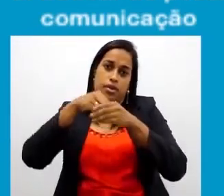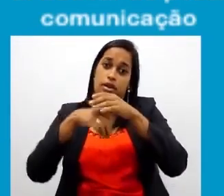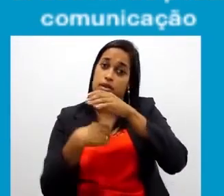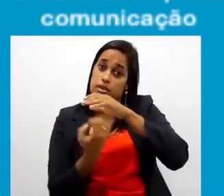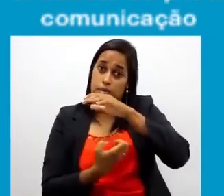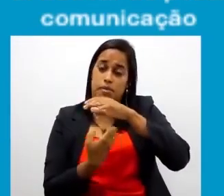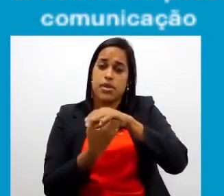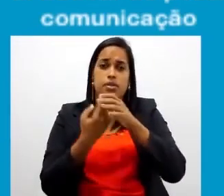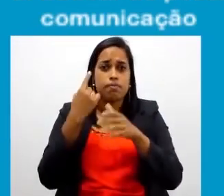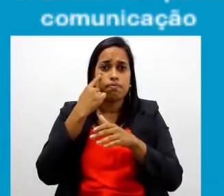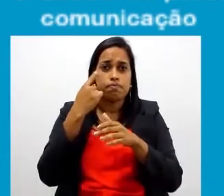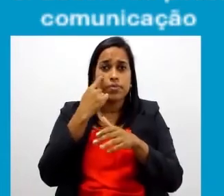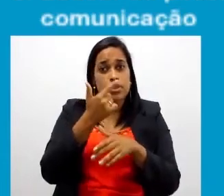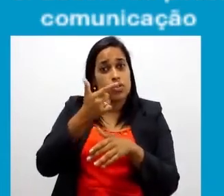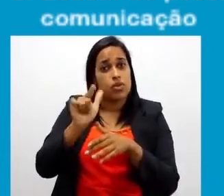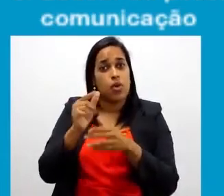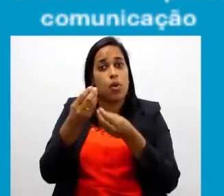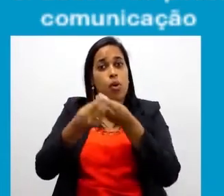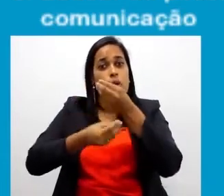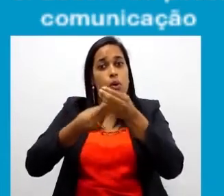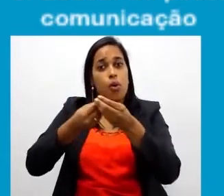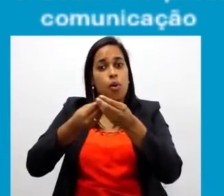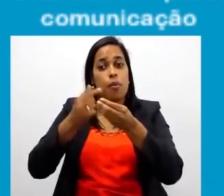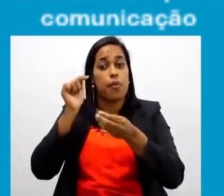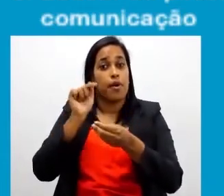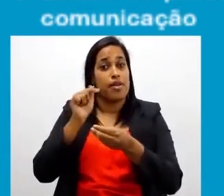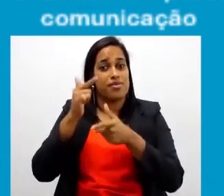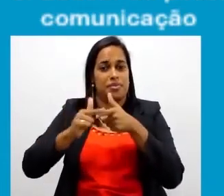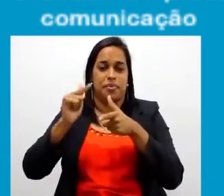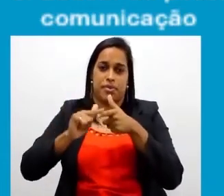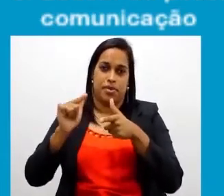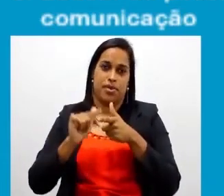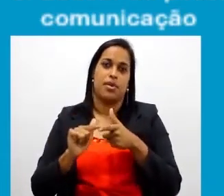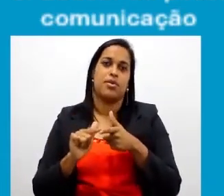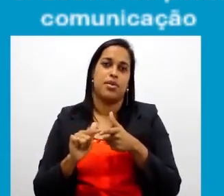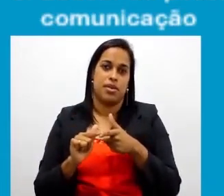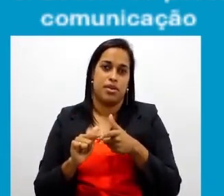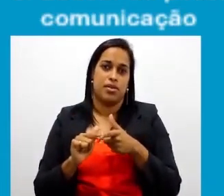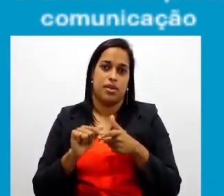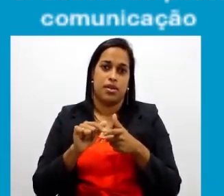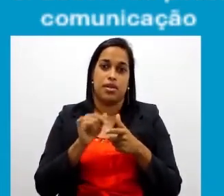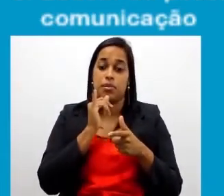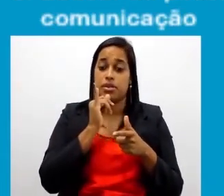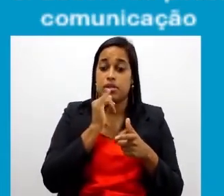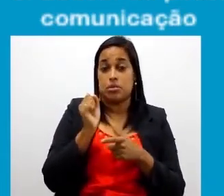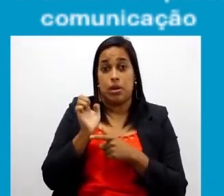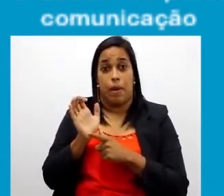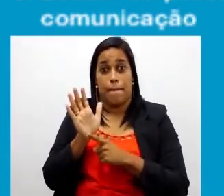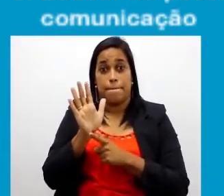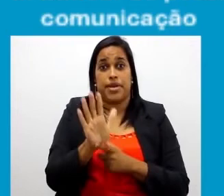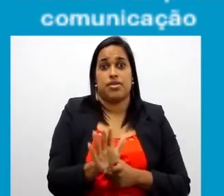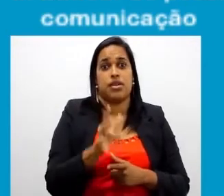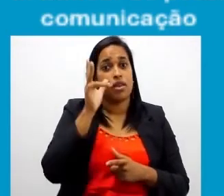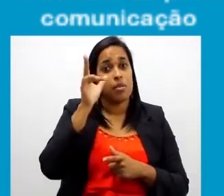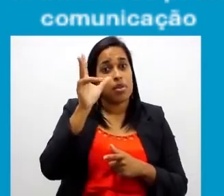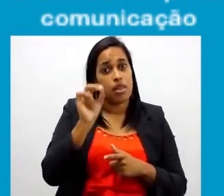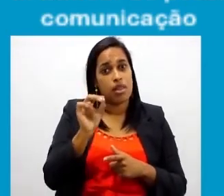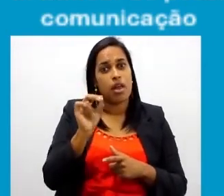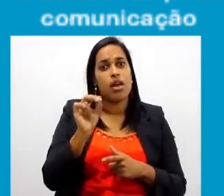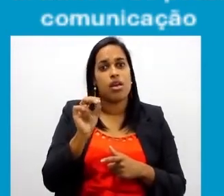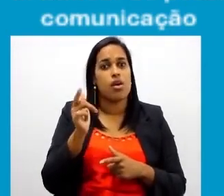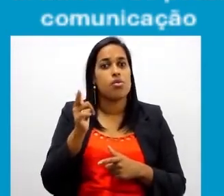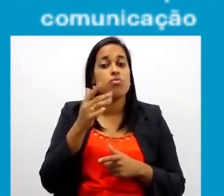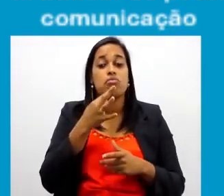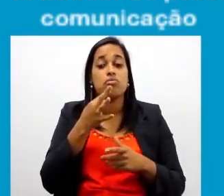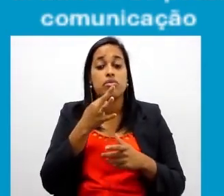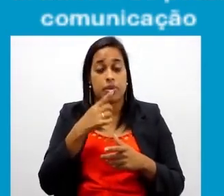elas caminhem, que elas pensem em outras formas de lidar com aquela problemática. Se eu apresento minha ideia para alguém, ele